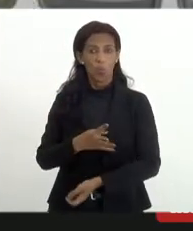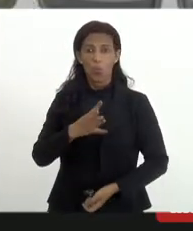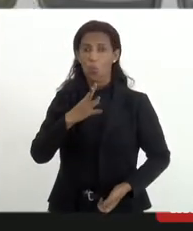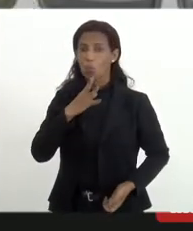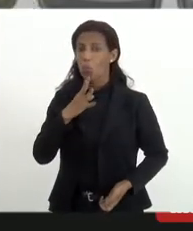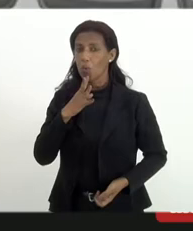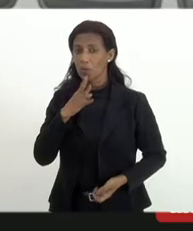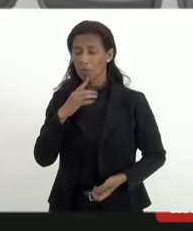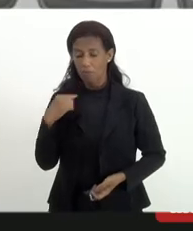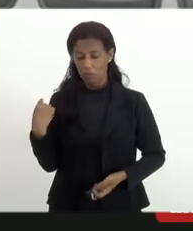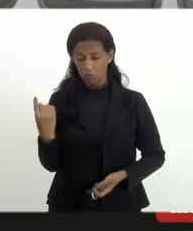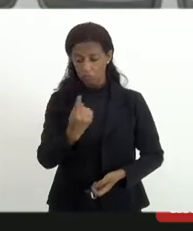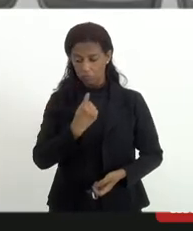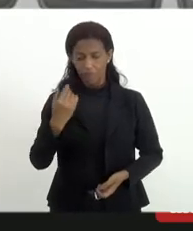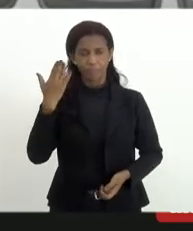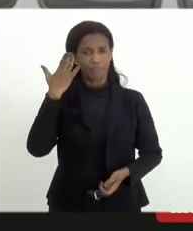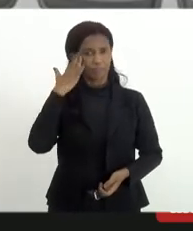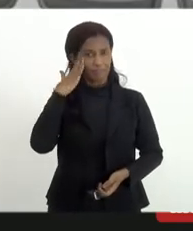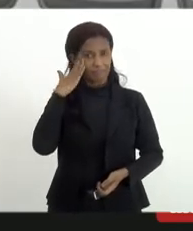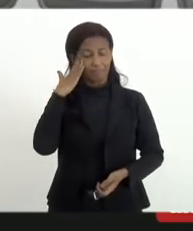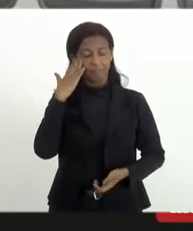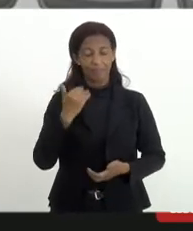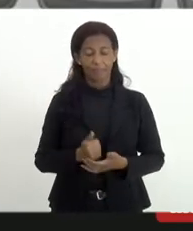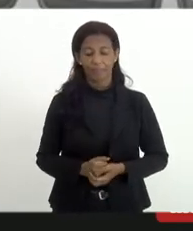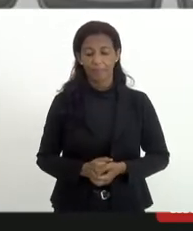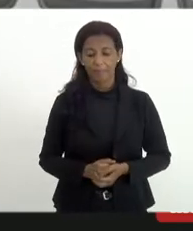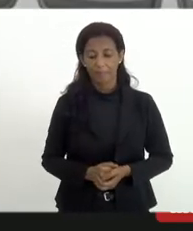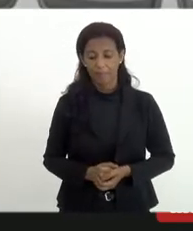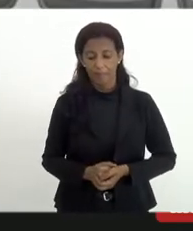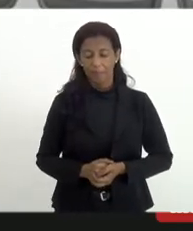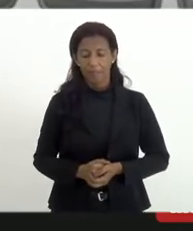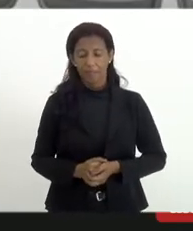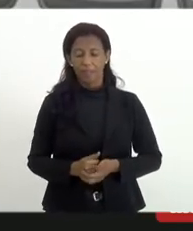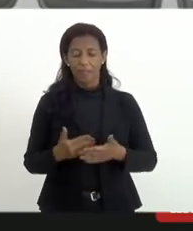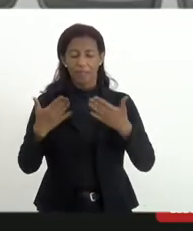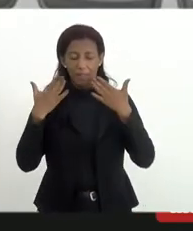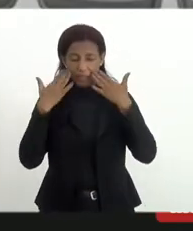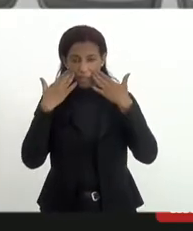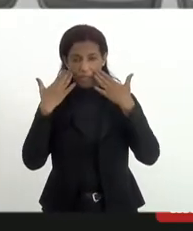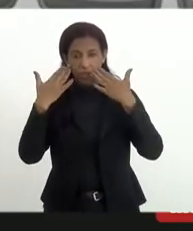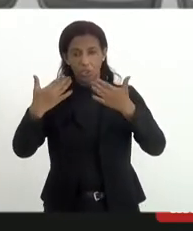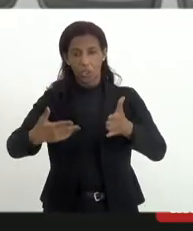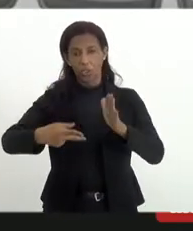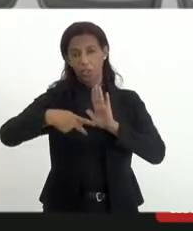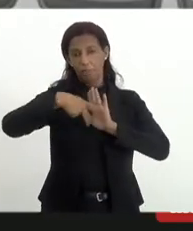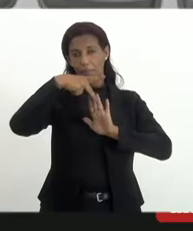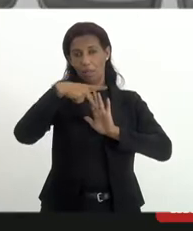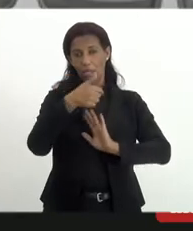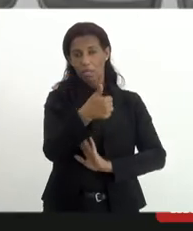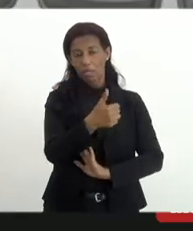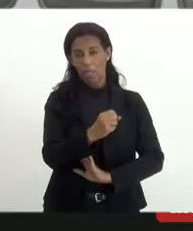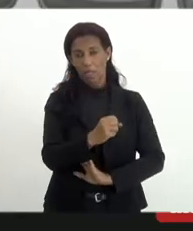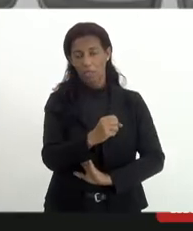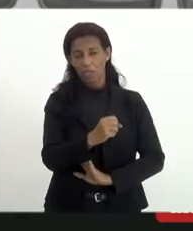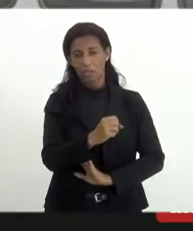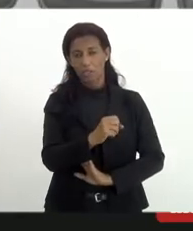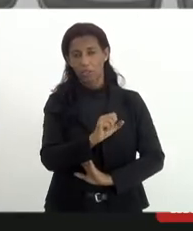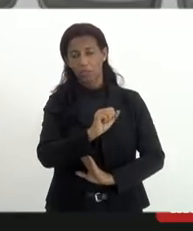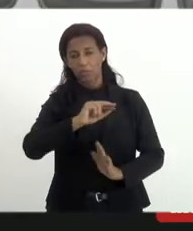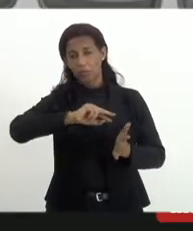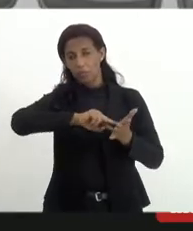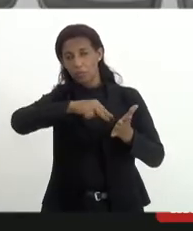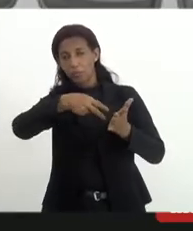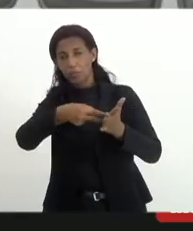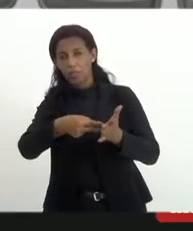nós entendemos que, diante da portaria 1099, posteriormente alterada